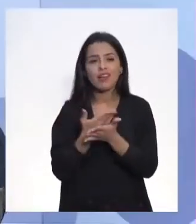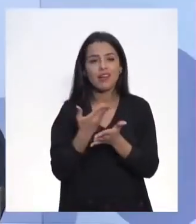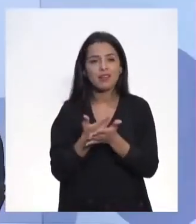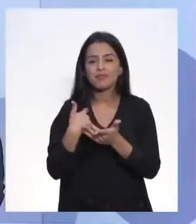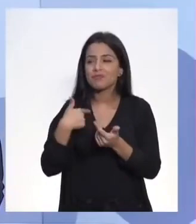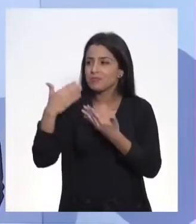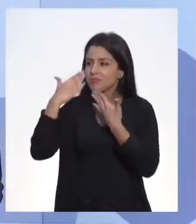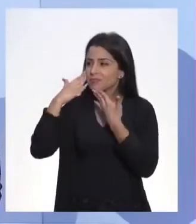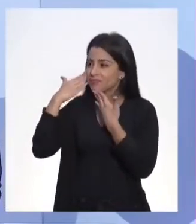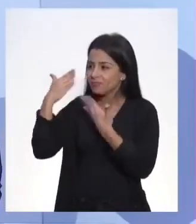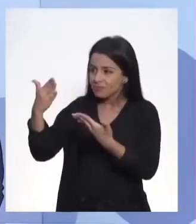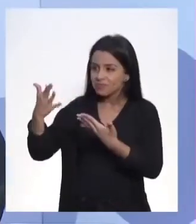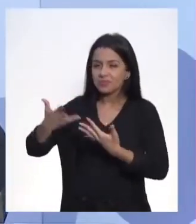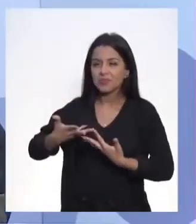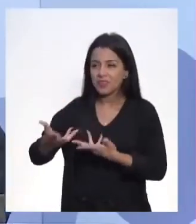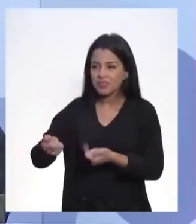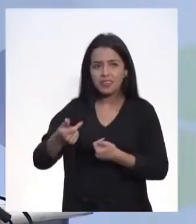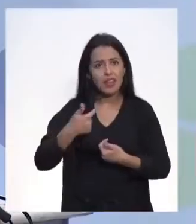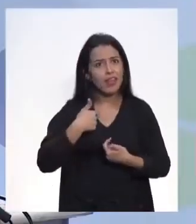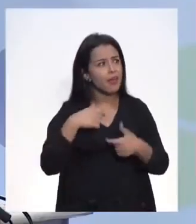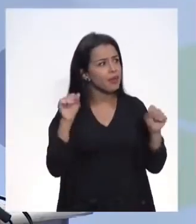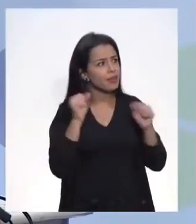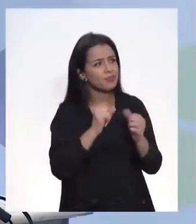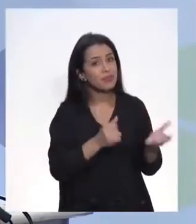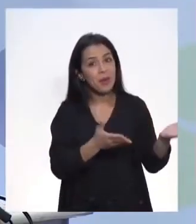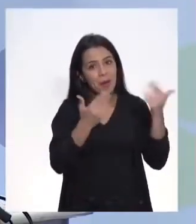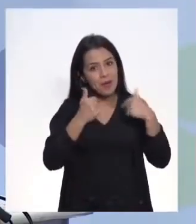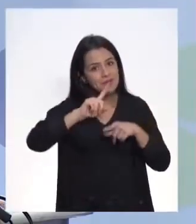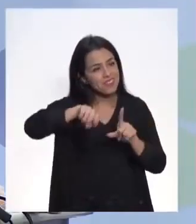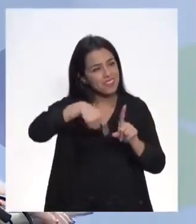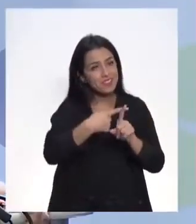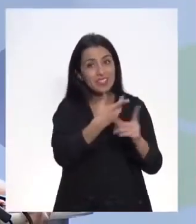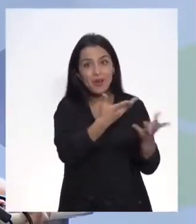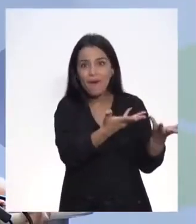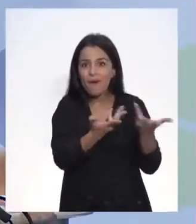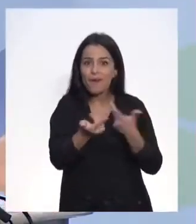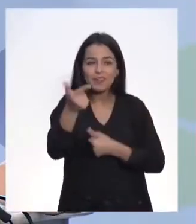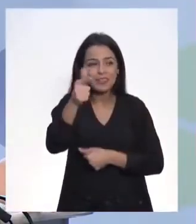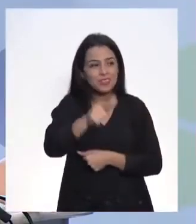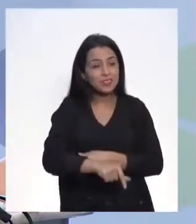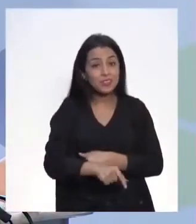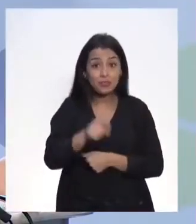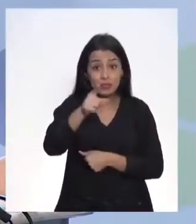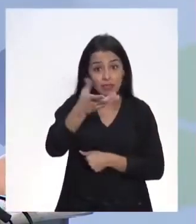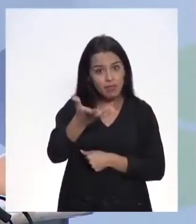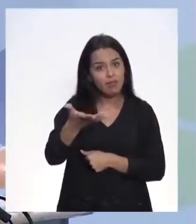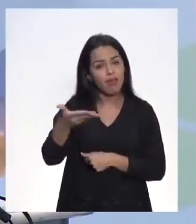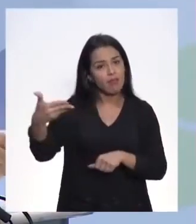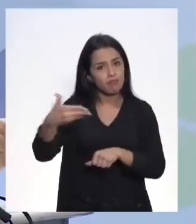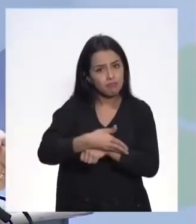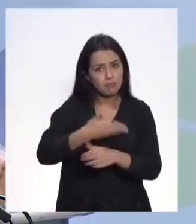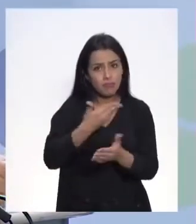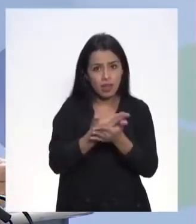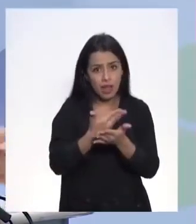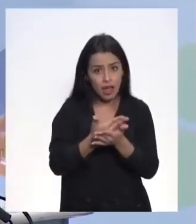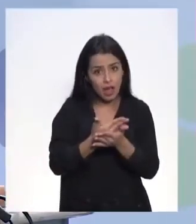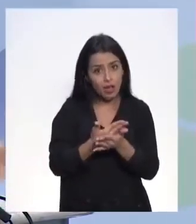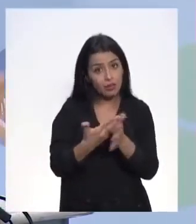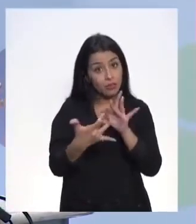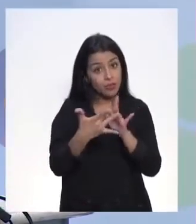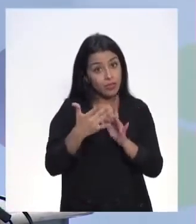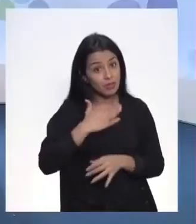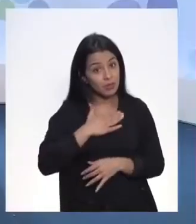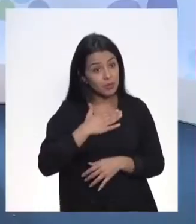Muito obrigado pelo convite. Eu que adorei. Venha mais vezes, está Venho, convidadíssimo. Sim. Você que quiser participar também da aula, entre em contato comigo, tá